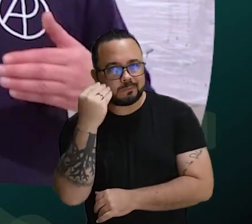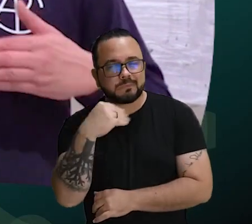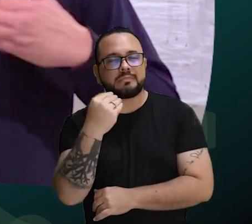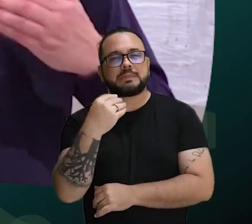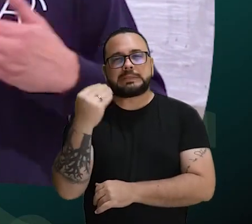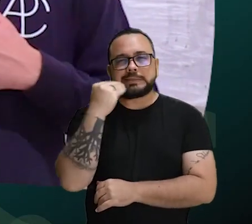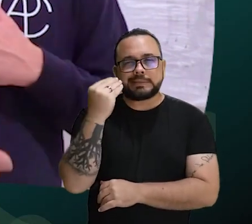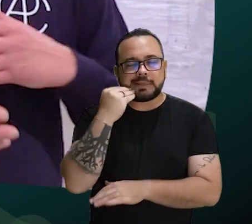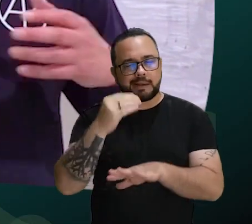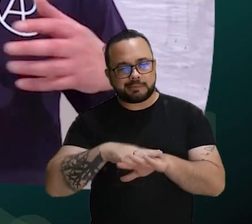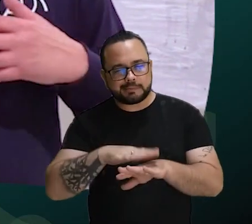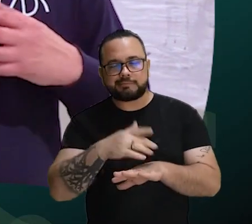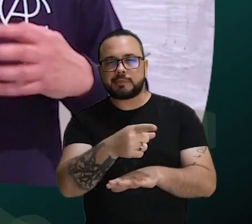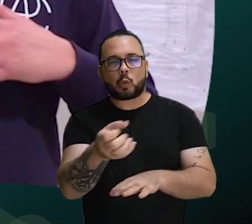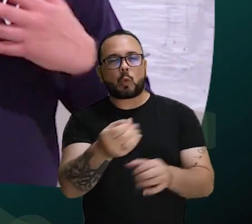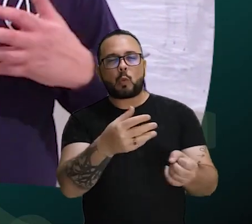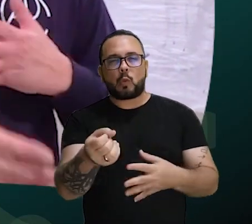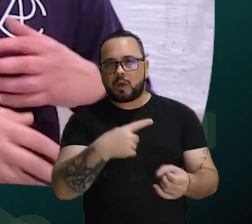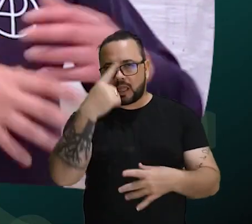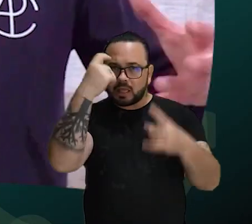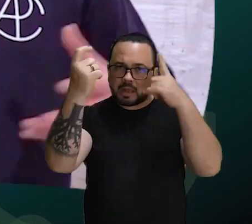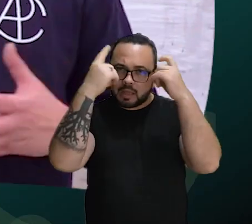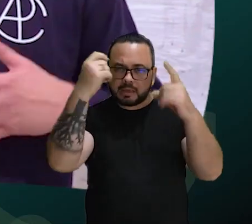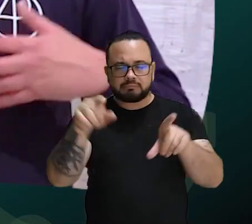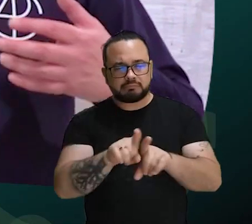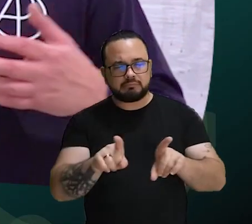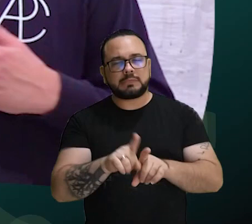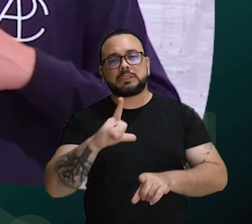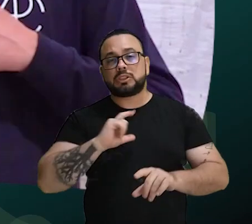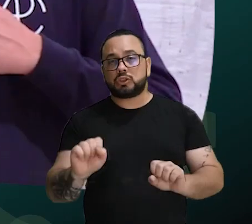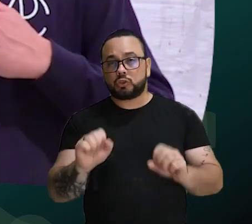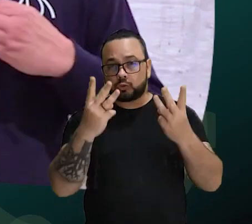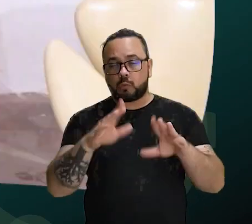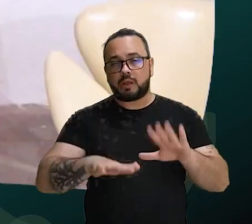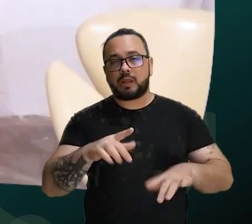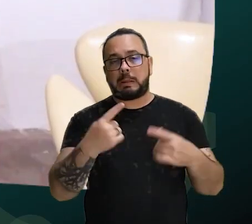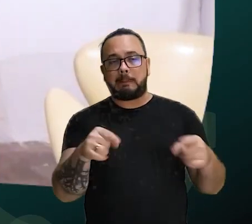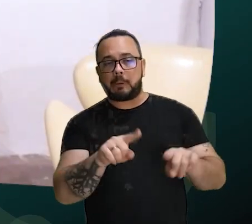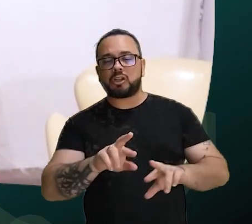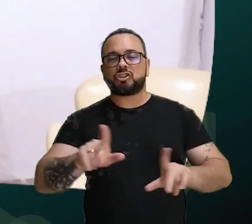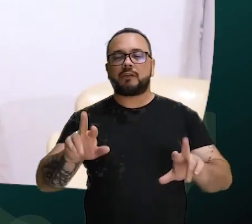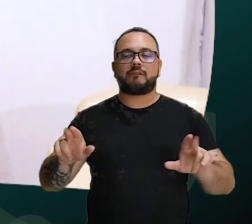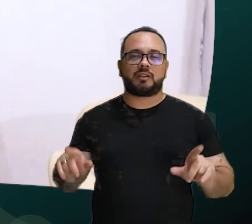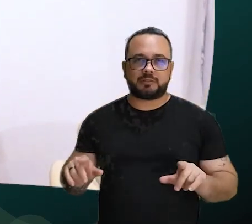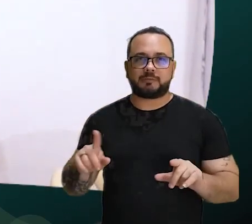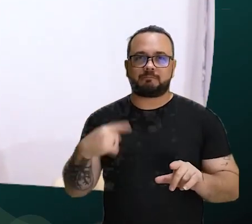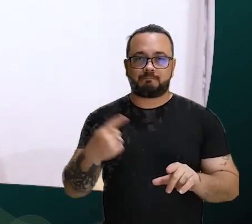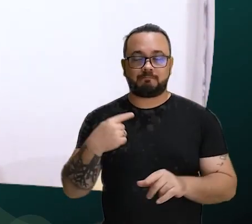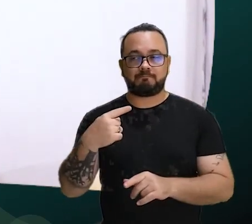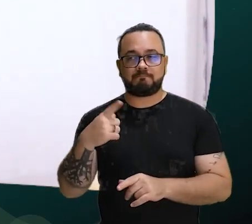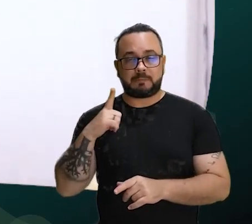experimental, de tentar inovações dentro daquela área. Então, são shows de música sempre diferentes dos shows que a